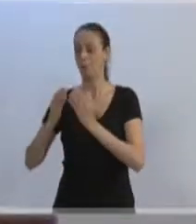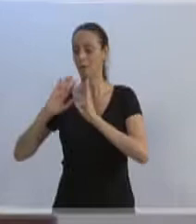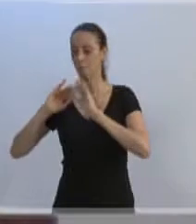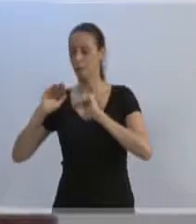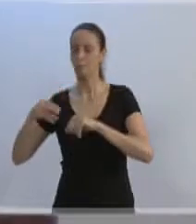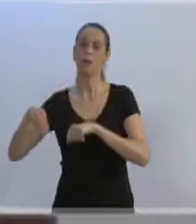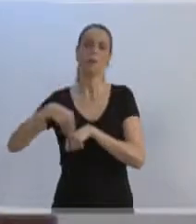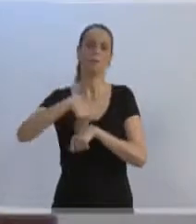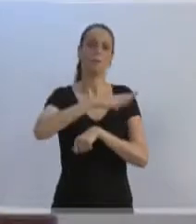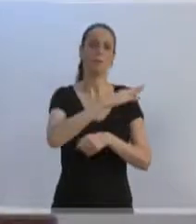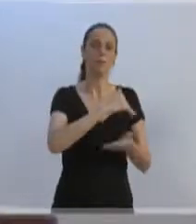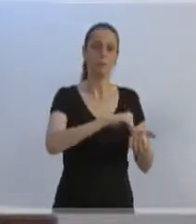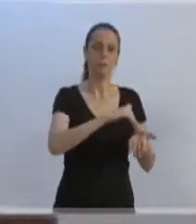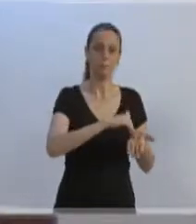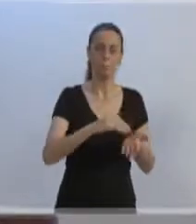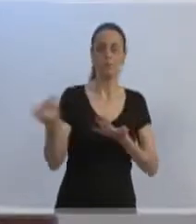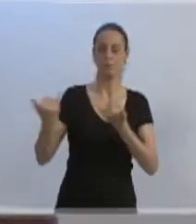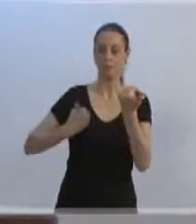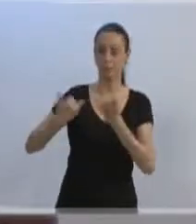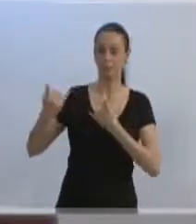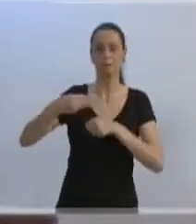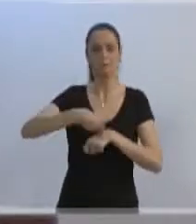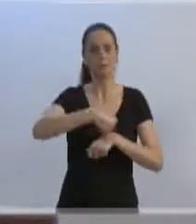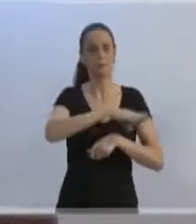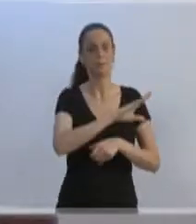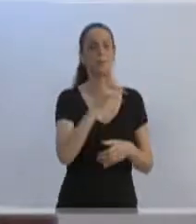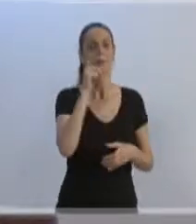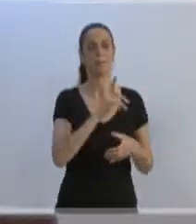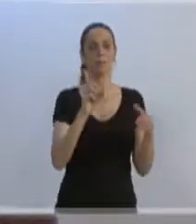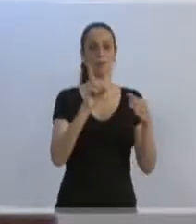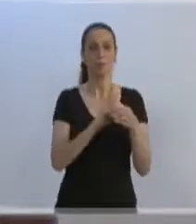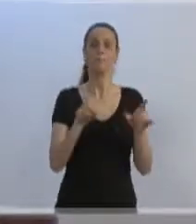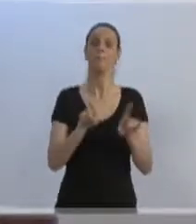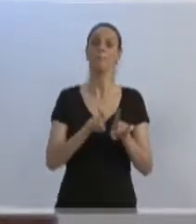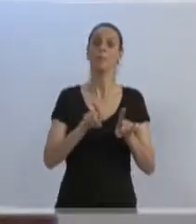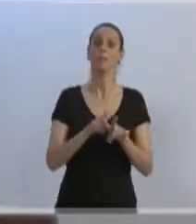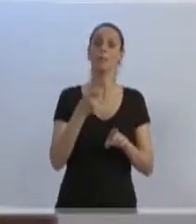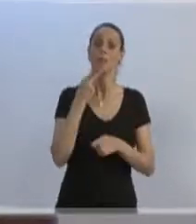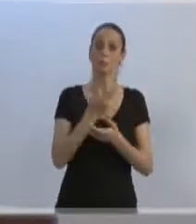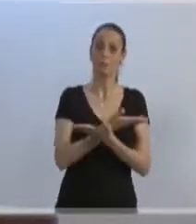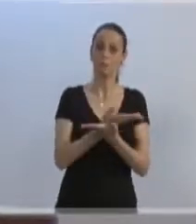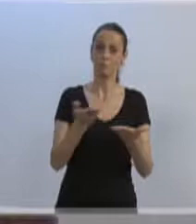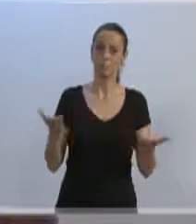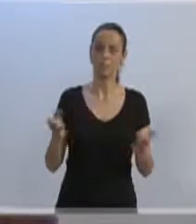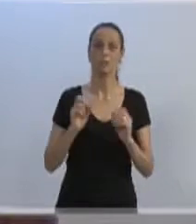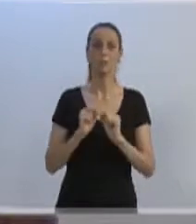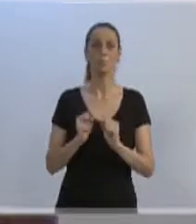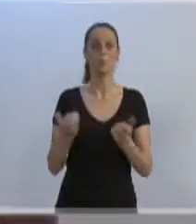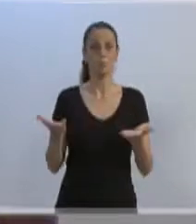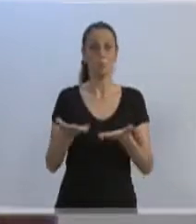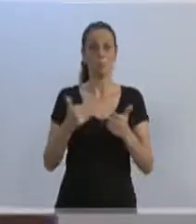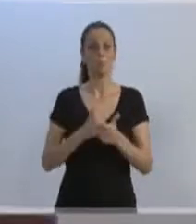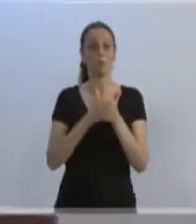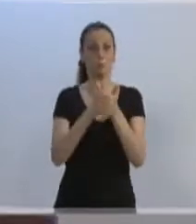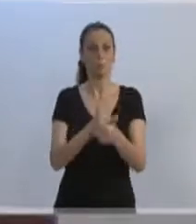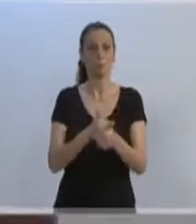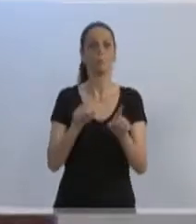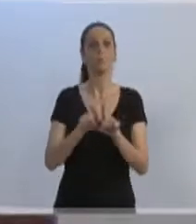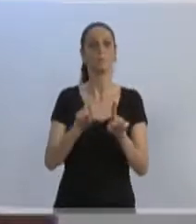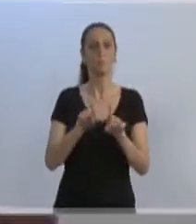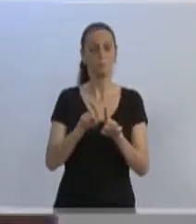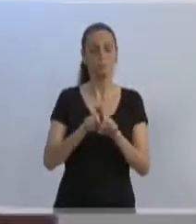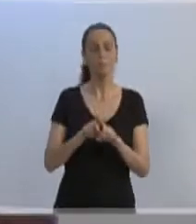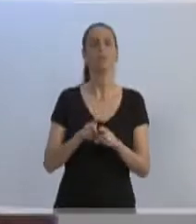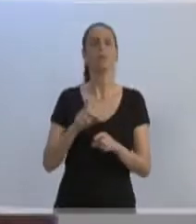possa informações certa para que possa ser atendido quer dizer também que nem pôde acompanhar hoje o conselho da tubulação